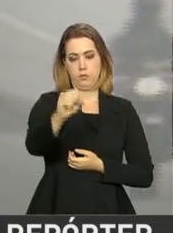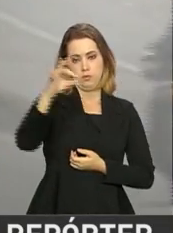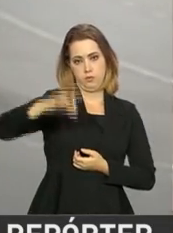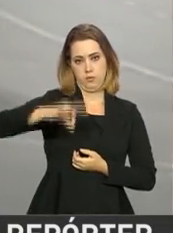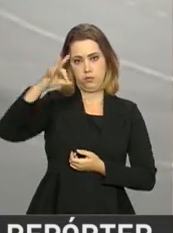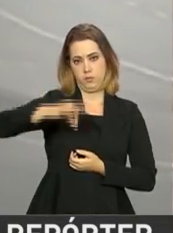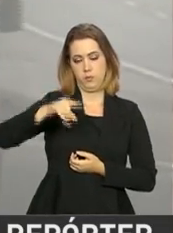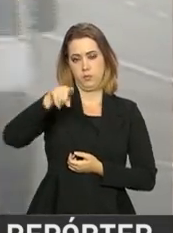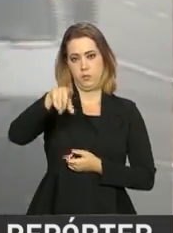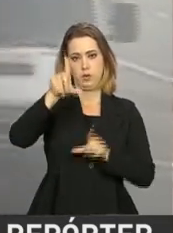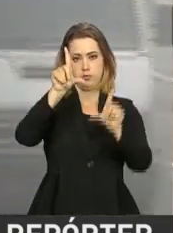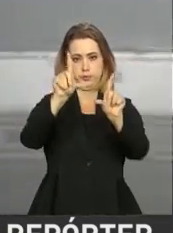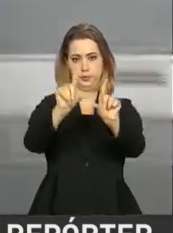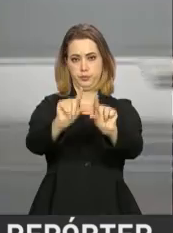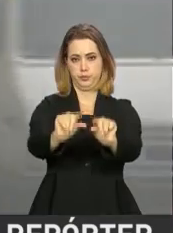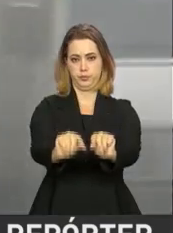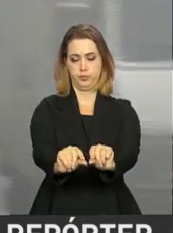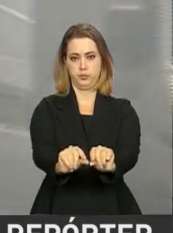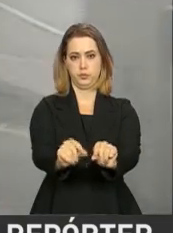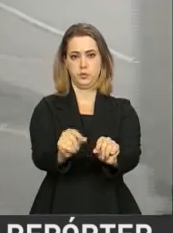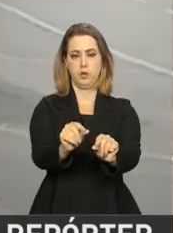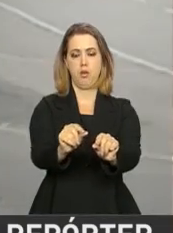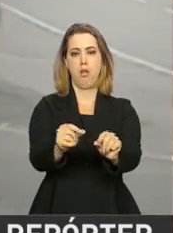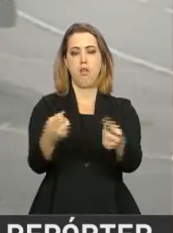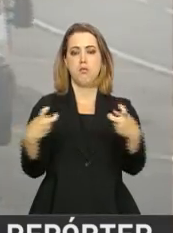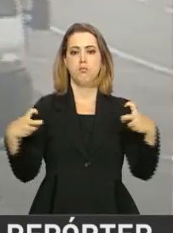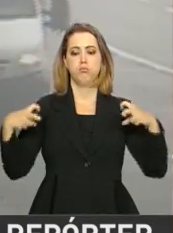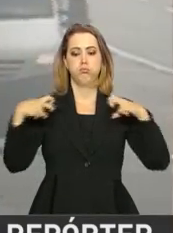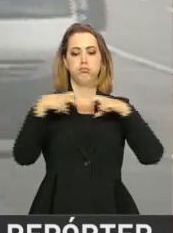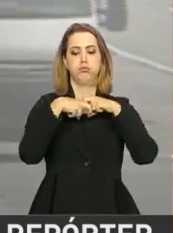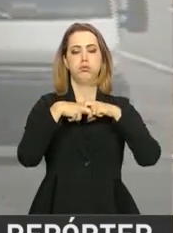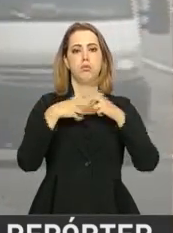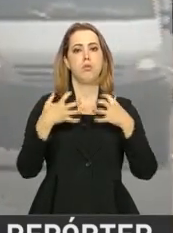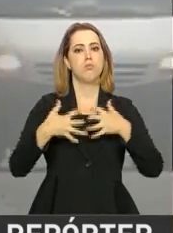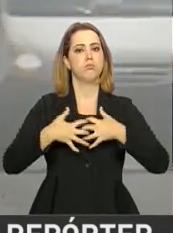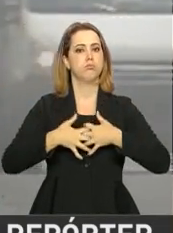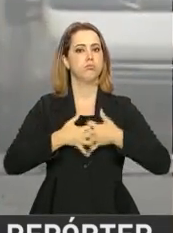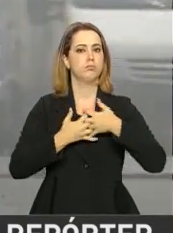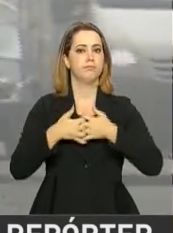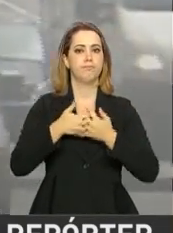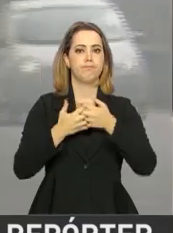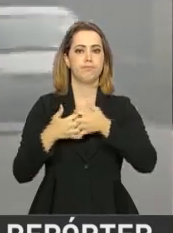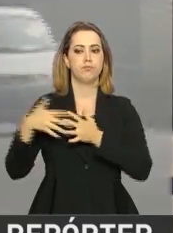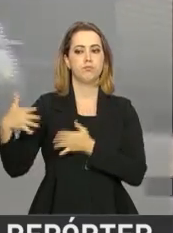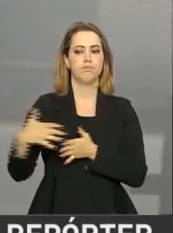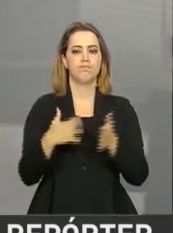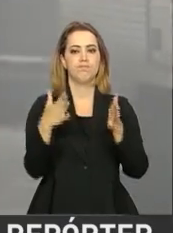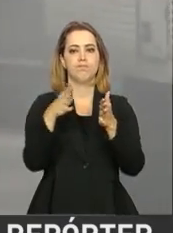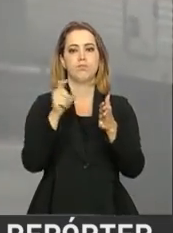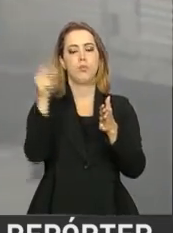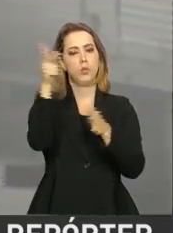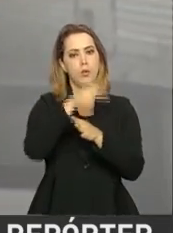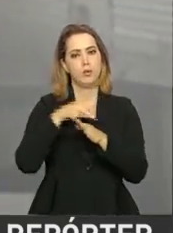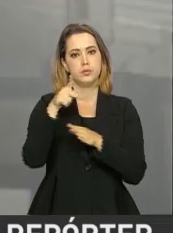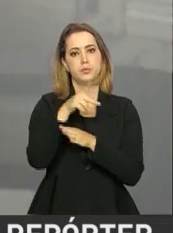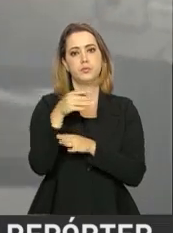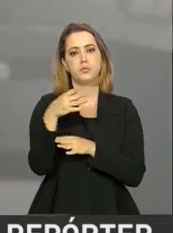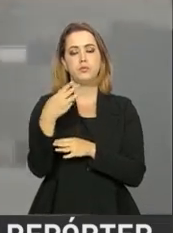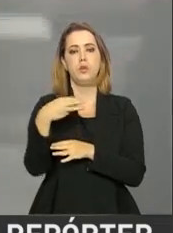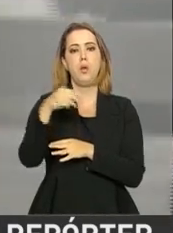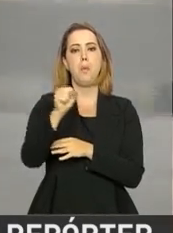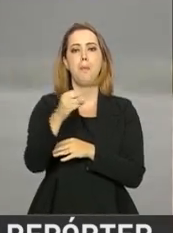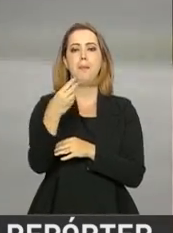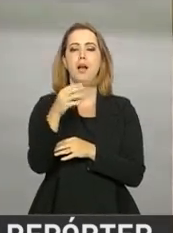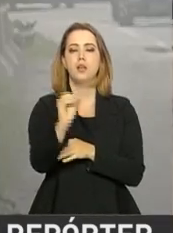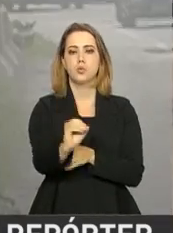38%. Esta foi a redução no número de acidentes envolvendo caminhões nas estradas federais do país, na comparação entre março e